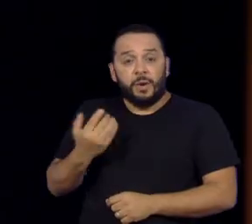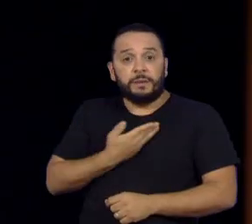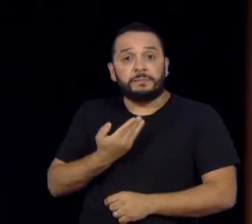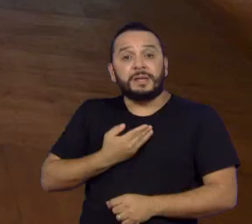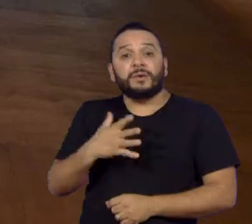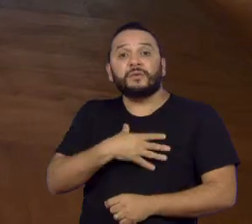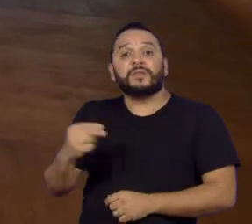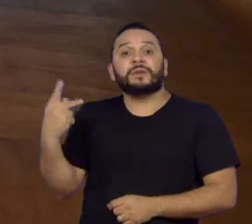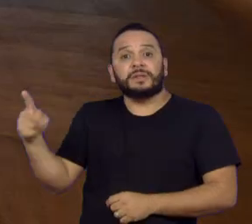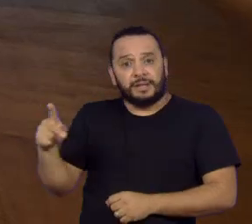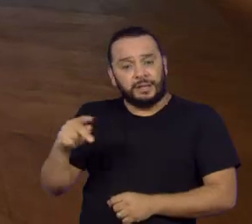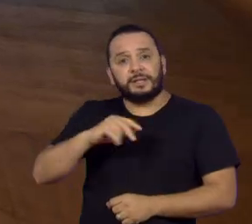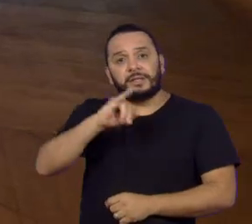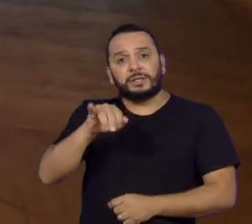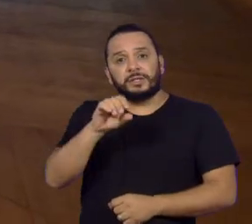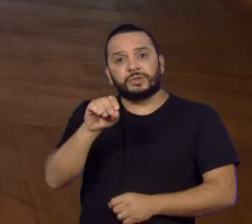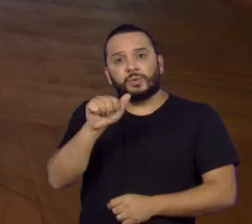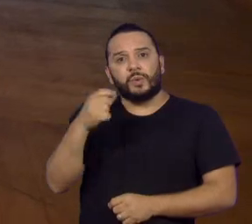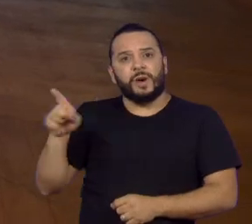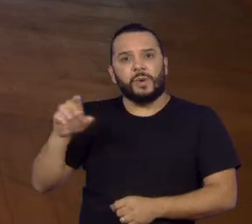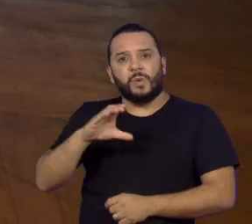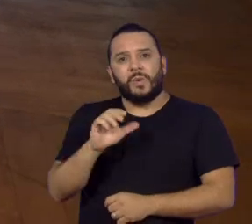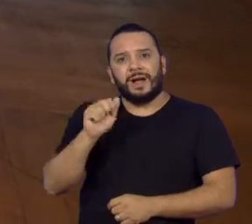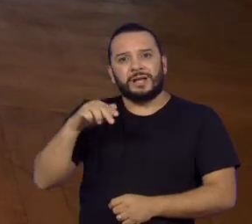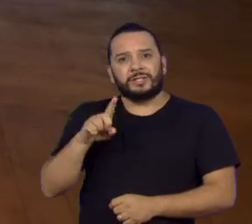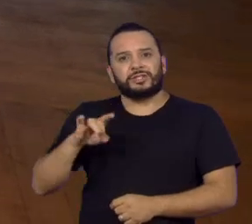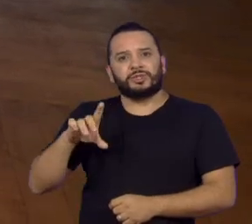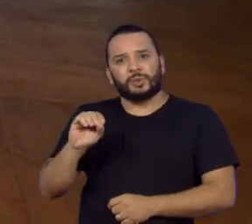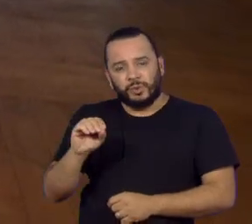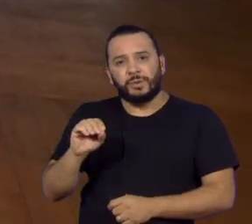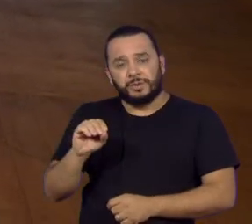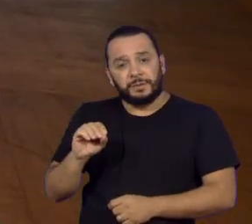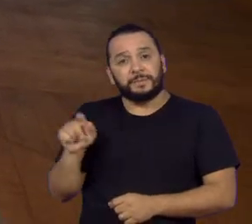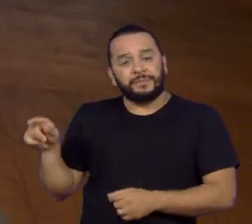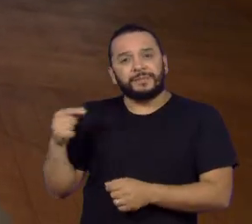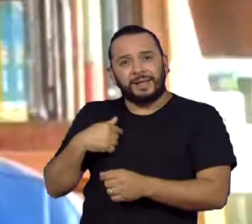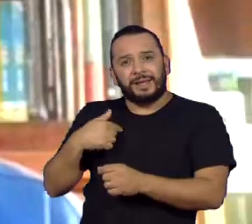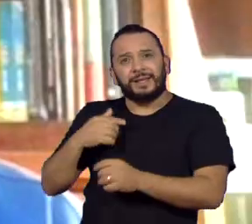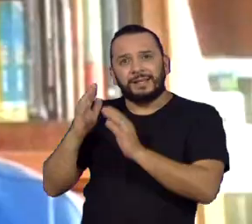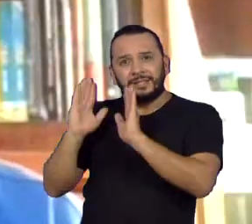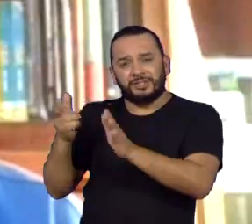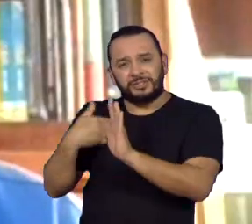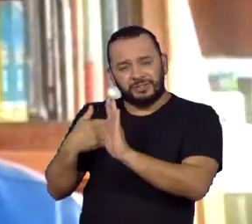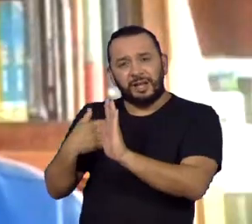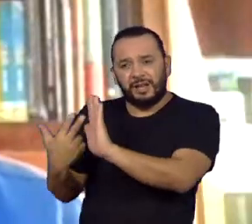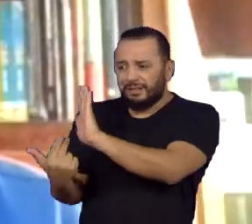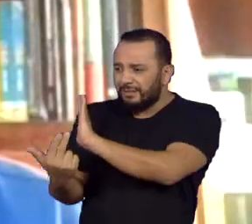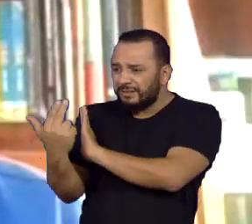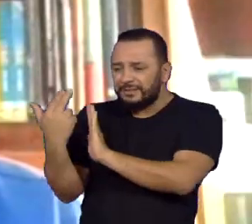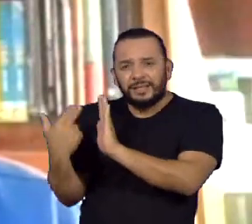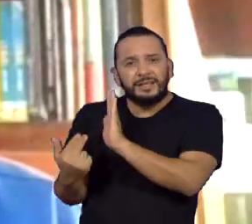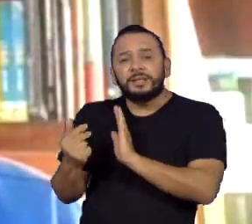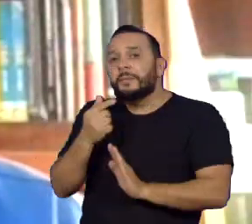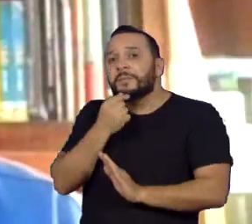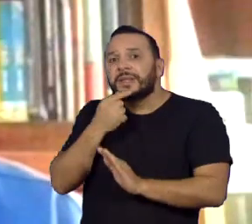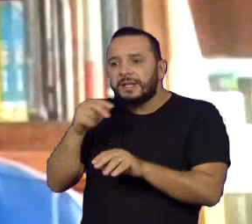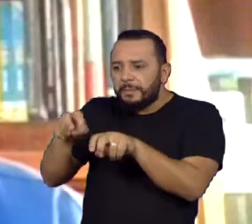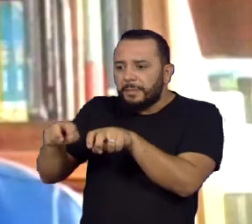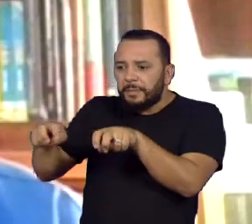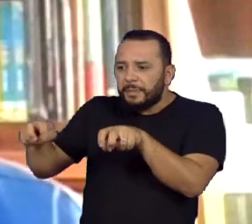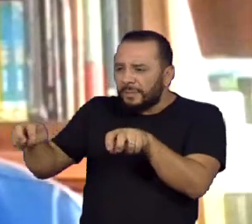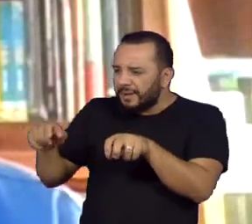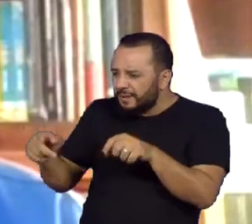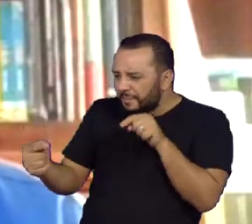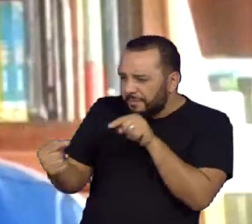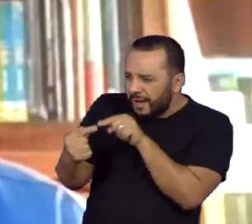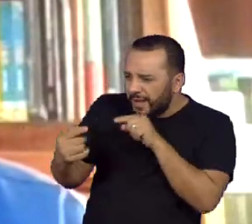hoje, e que sabe dessa história, né? Foi a partir dos Meninos de Brodowski que eu descobri que,